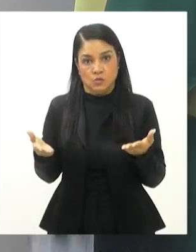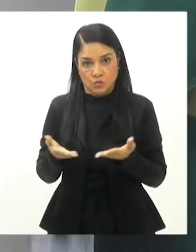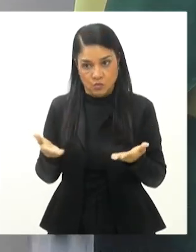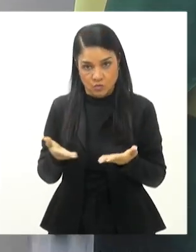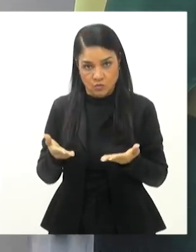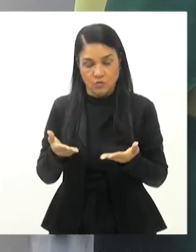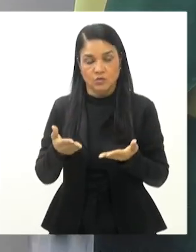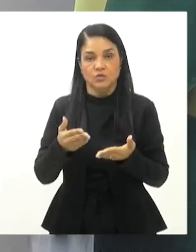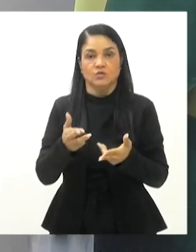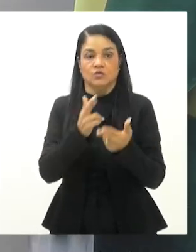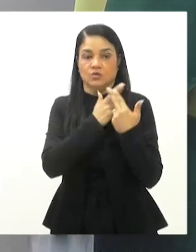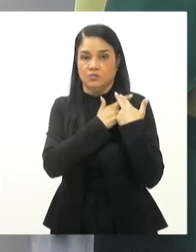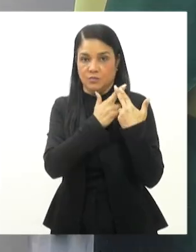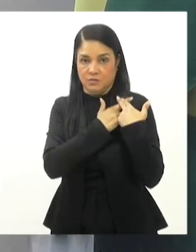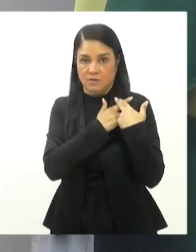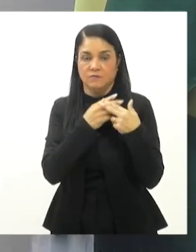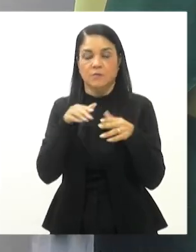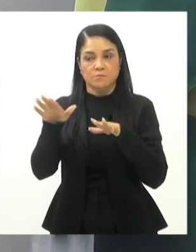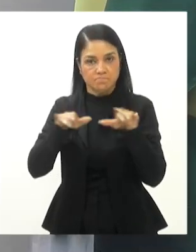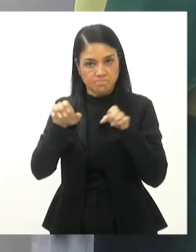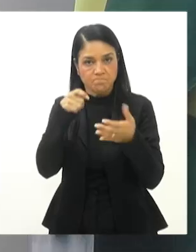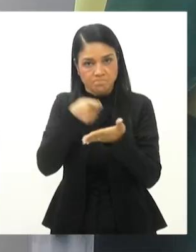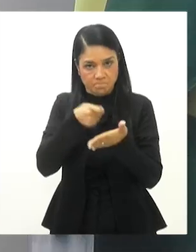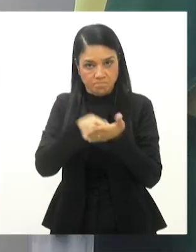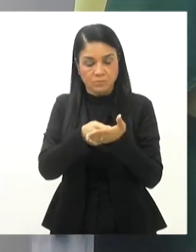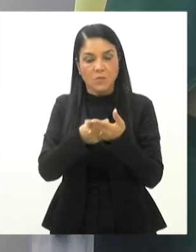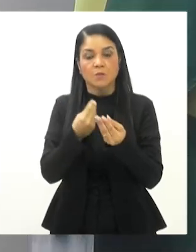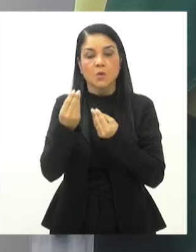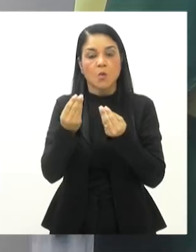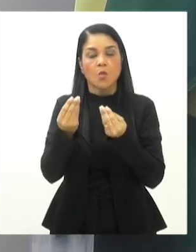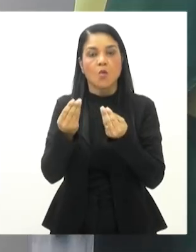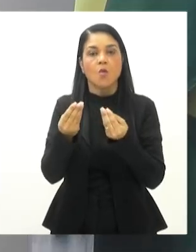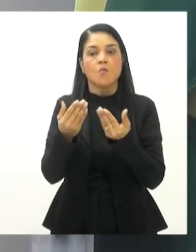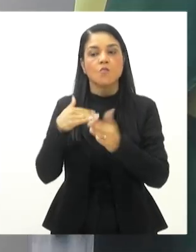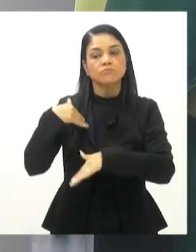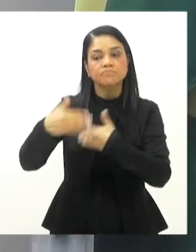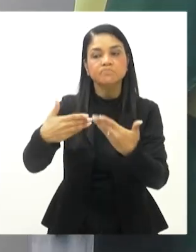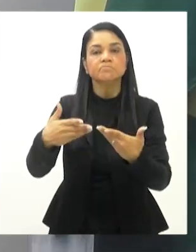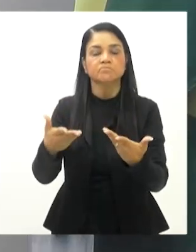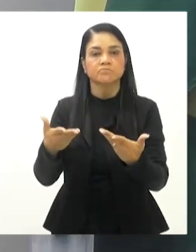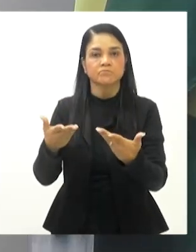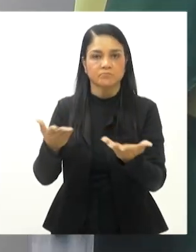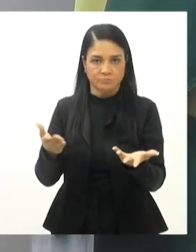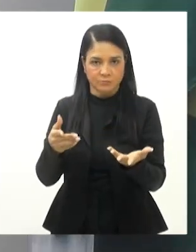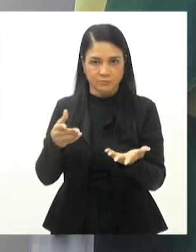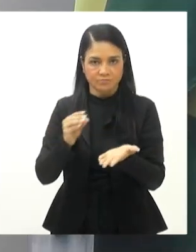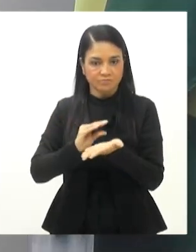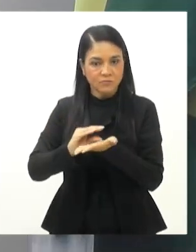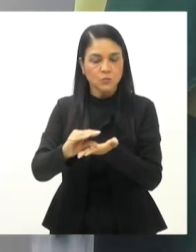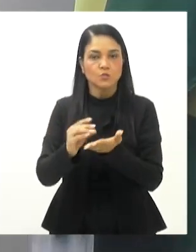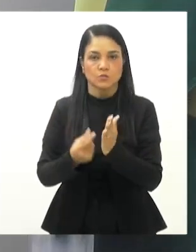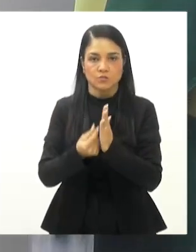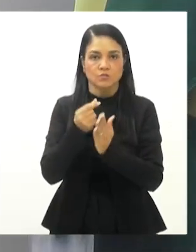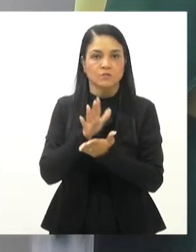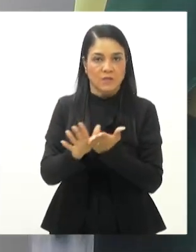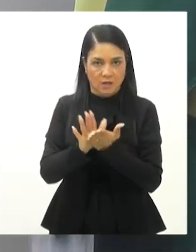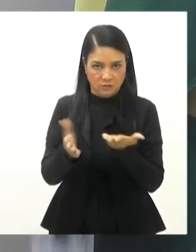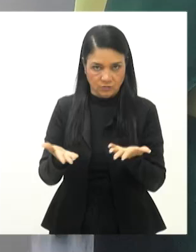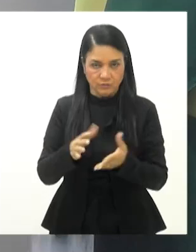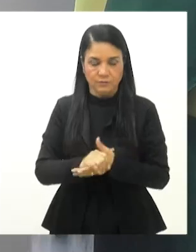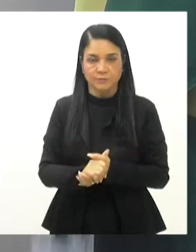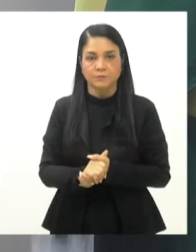possa saber que andamento foi dado em relação a isso. Então, acho que, se Vossa Excelência